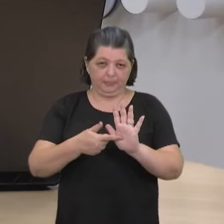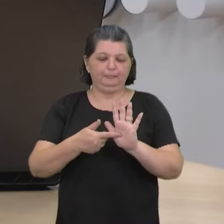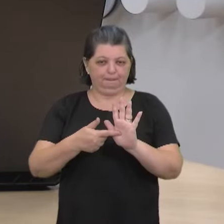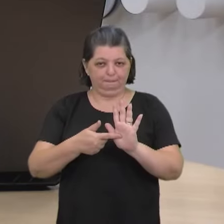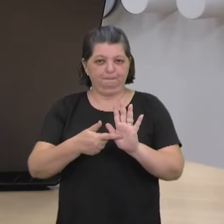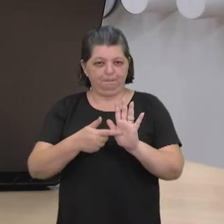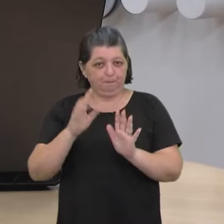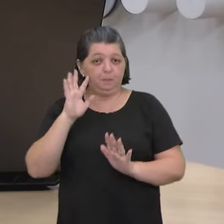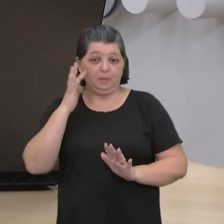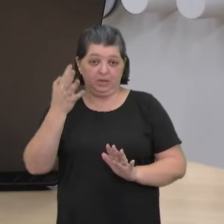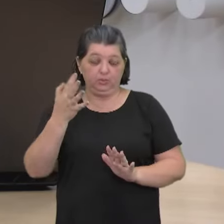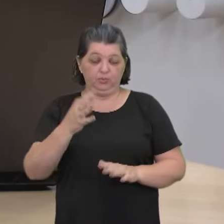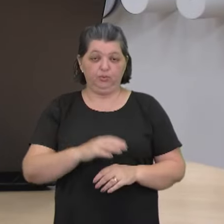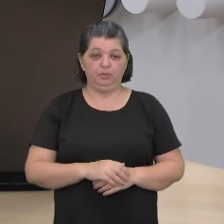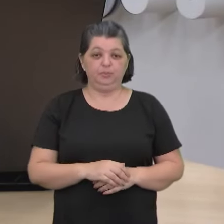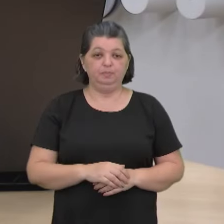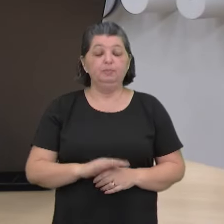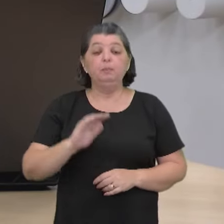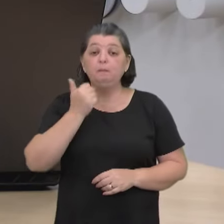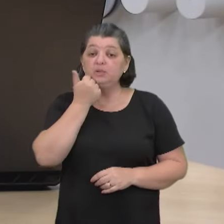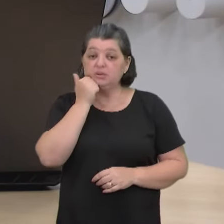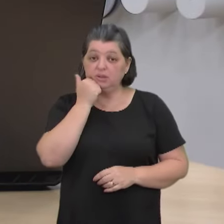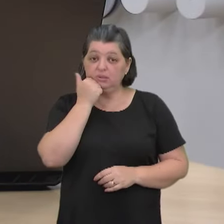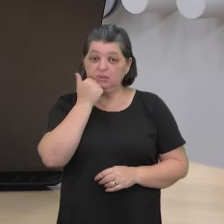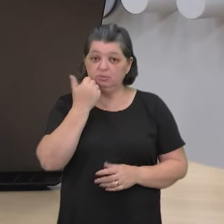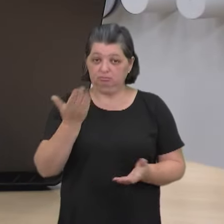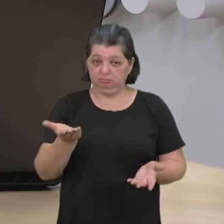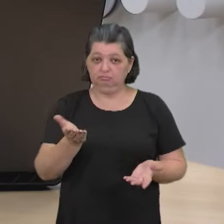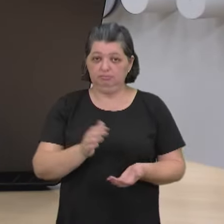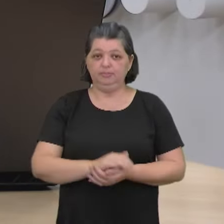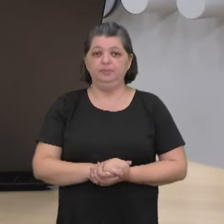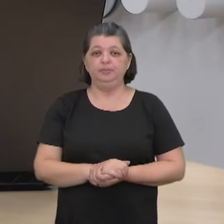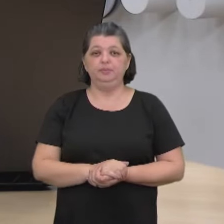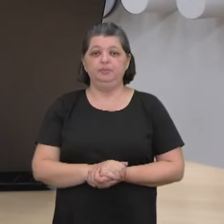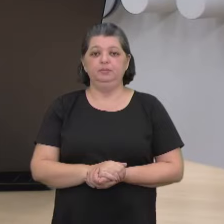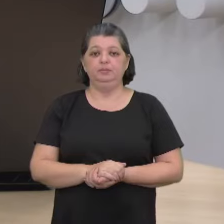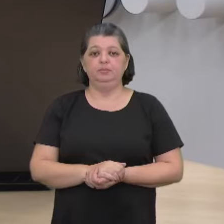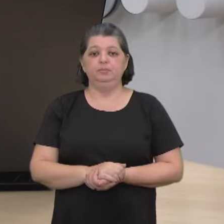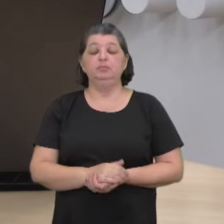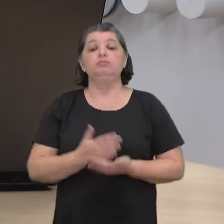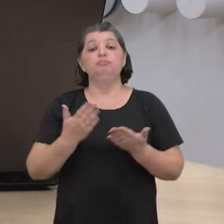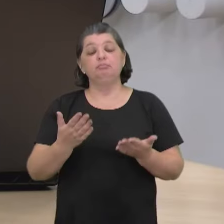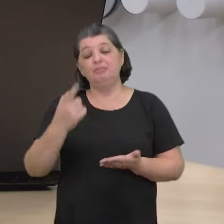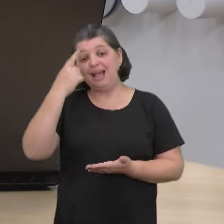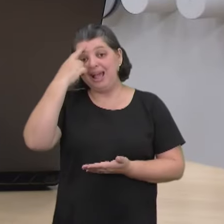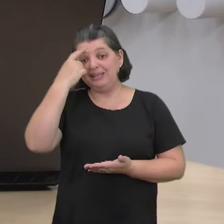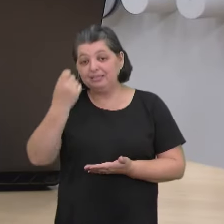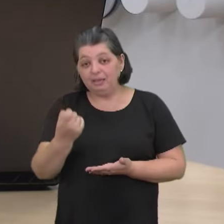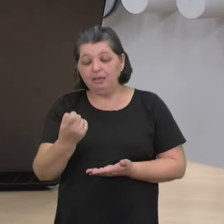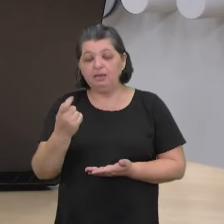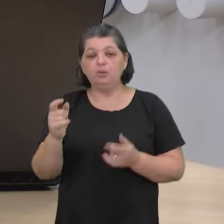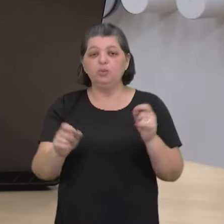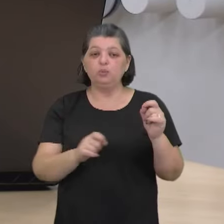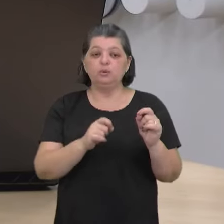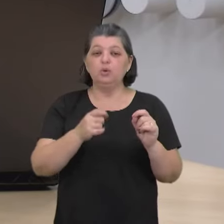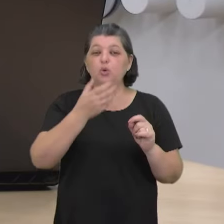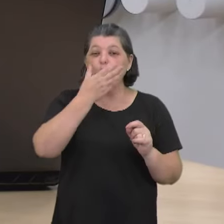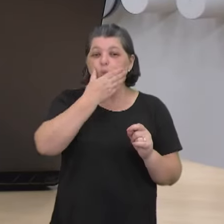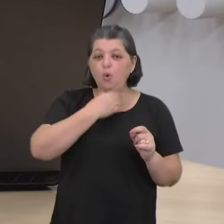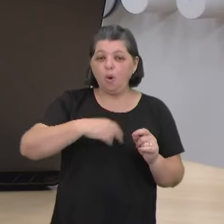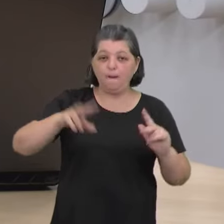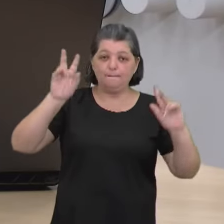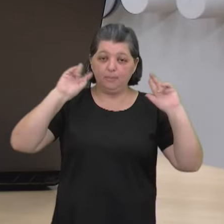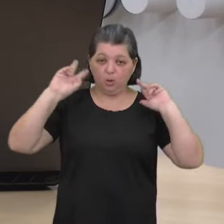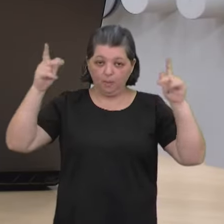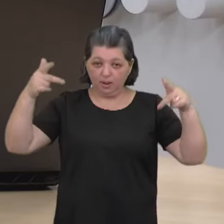desvendado, resolvido por cientistas, né? A ideia de que o homem, a